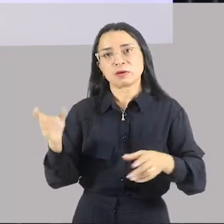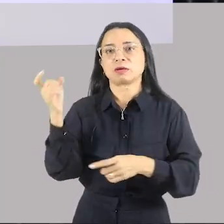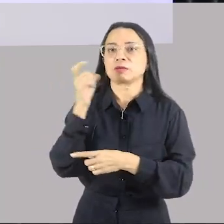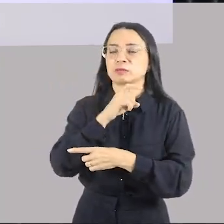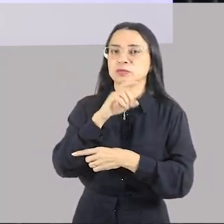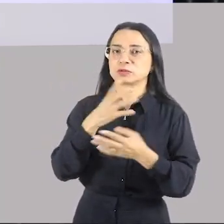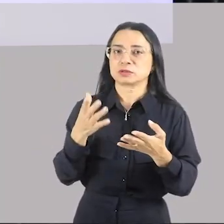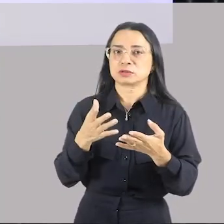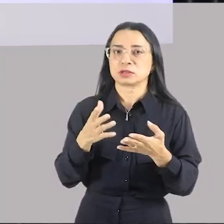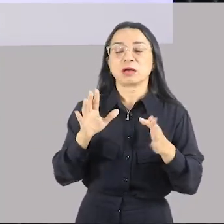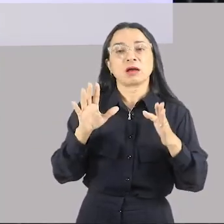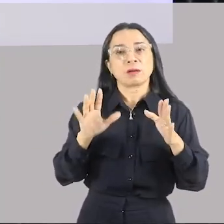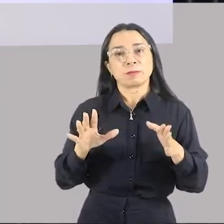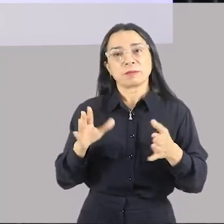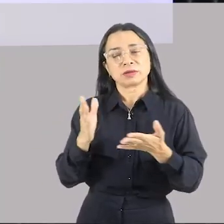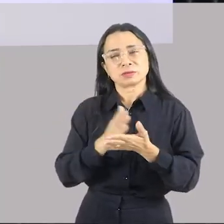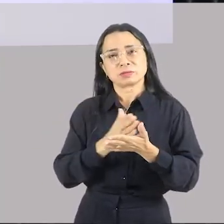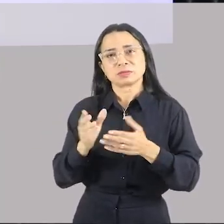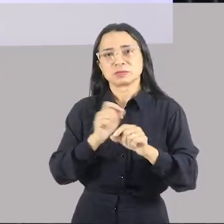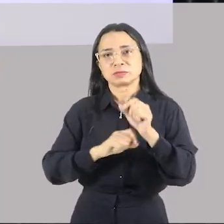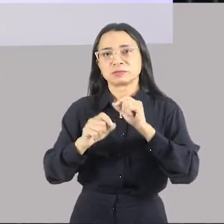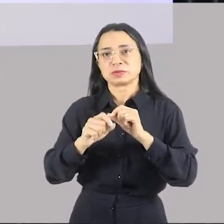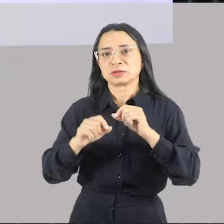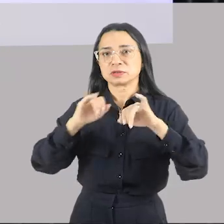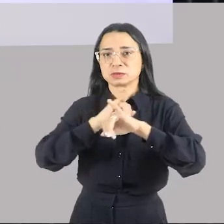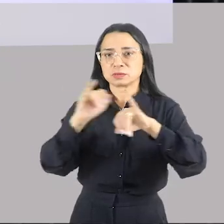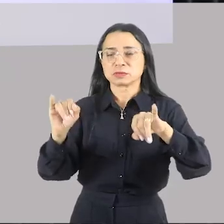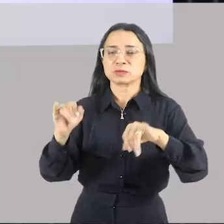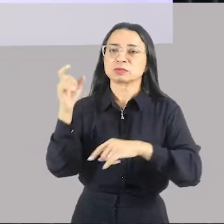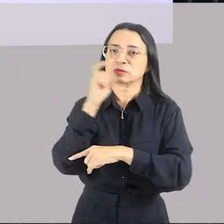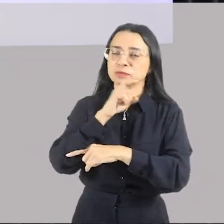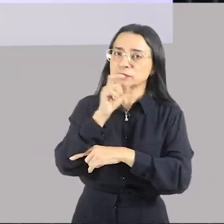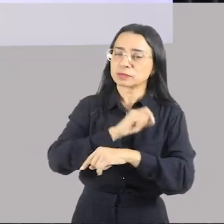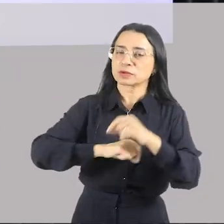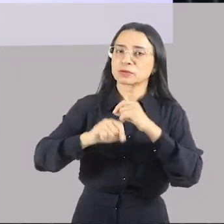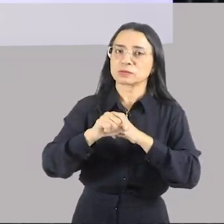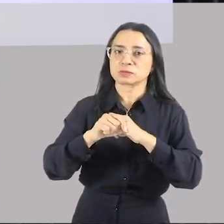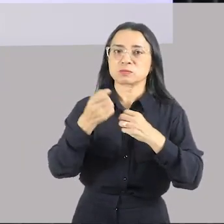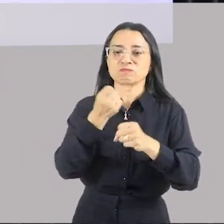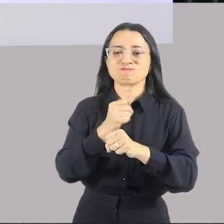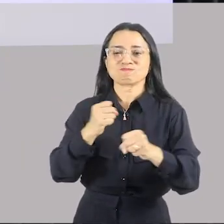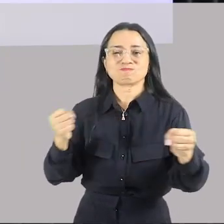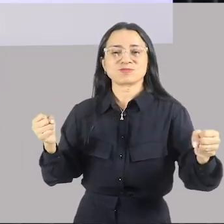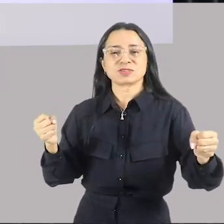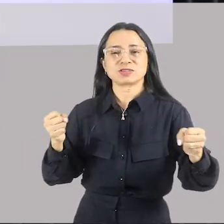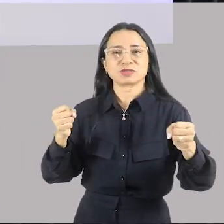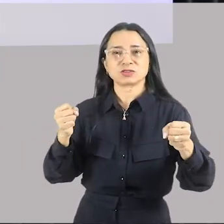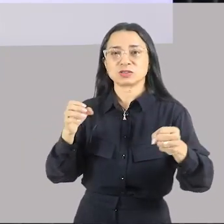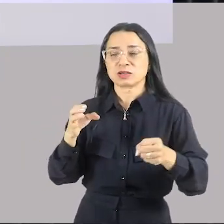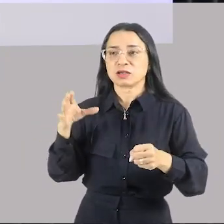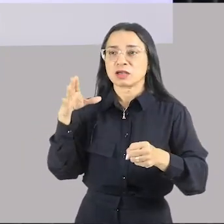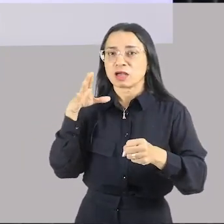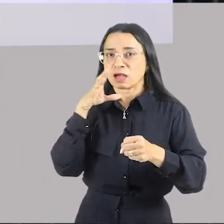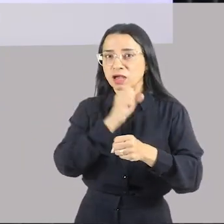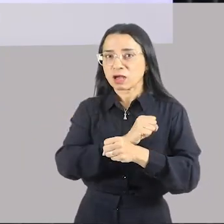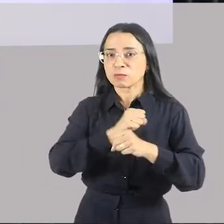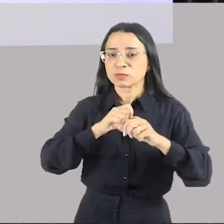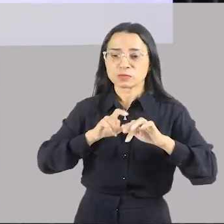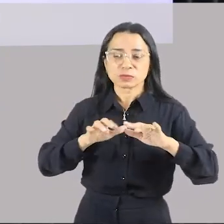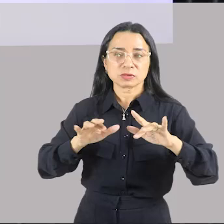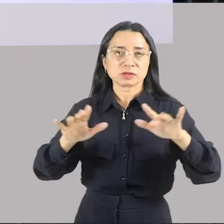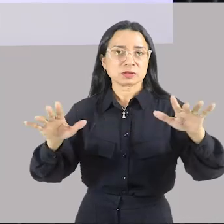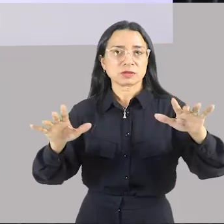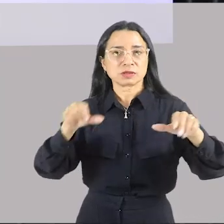ela ganha uma projeção tão grande, ela chega em tantas pessoas, que desmentir isso se torna um processo muito